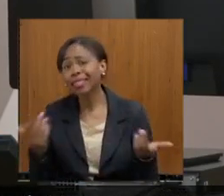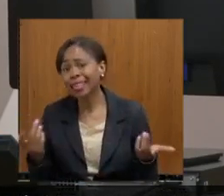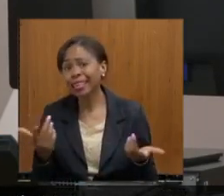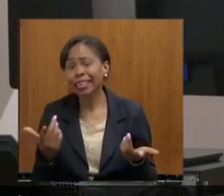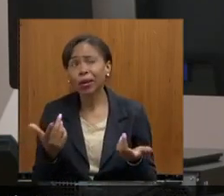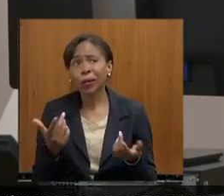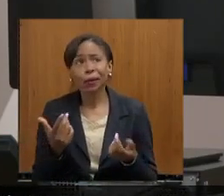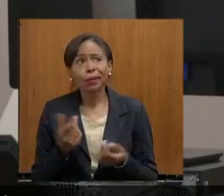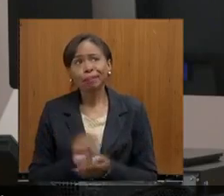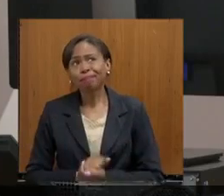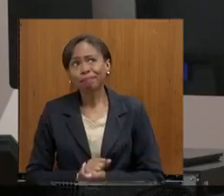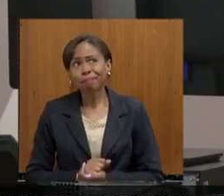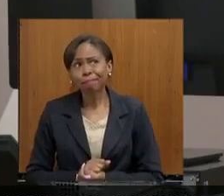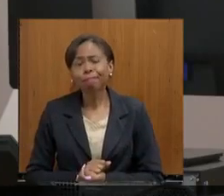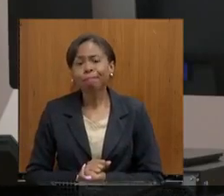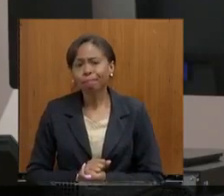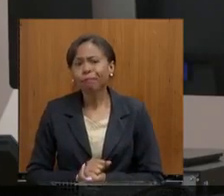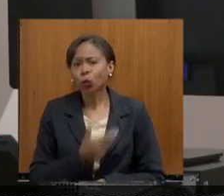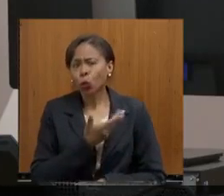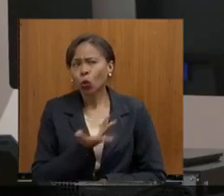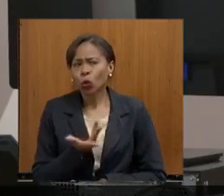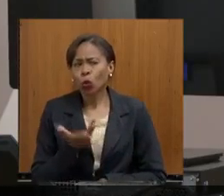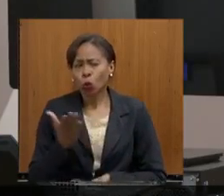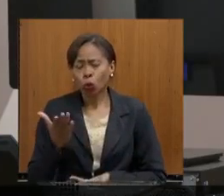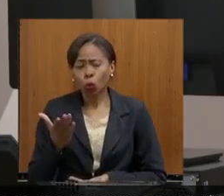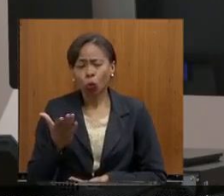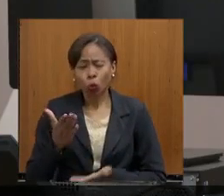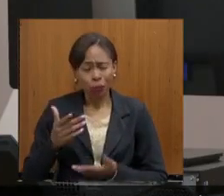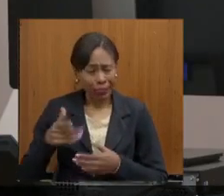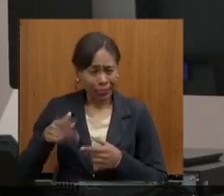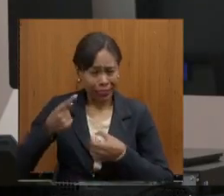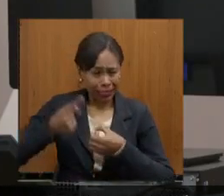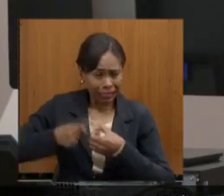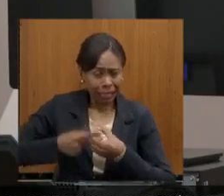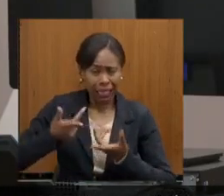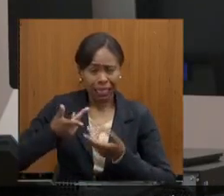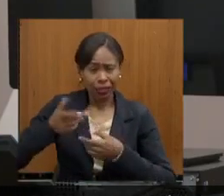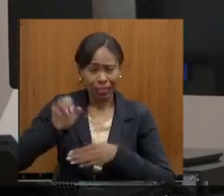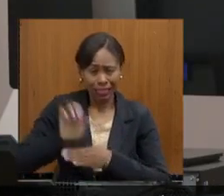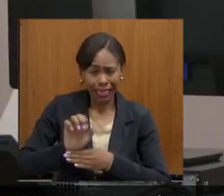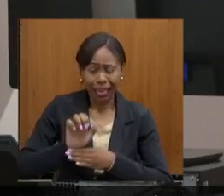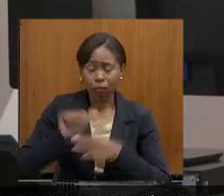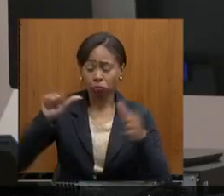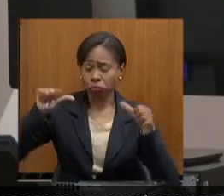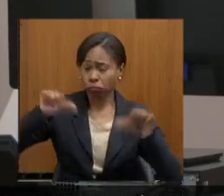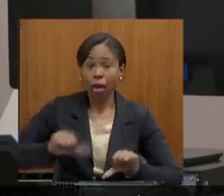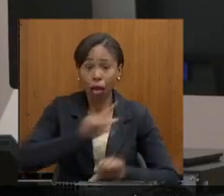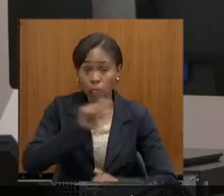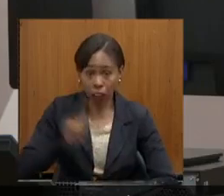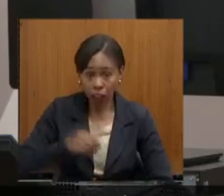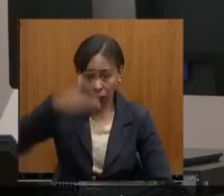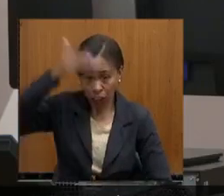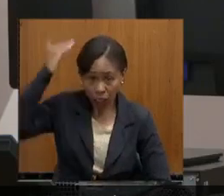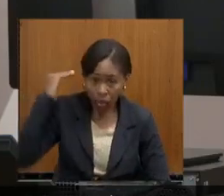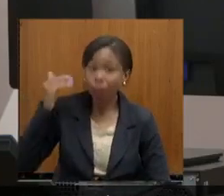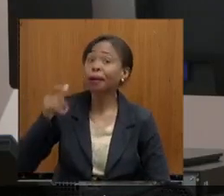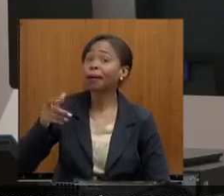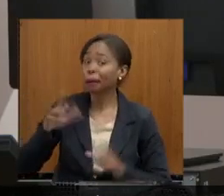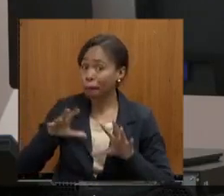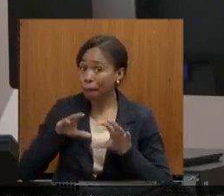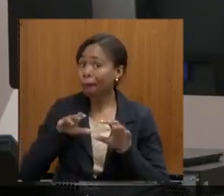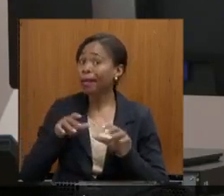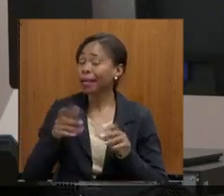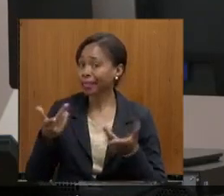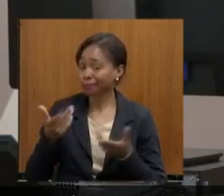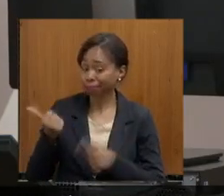igual o governador Romeu Zema pegou é muito difícil em todos os sentidos meu nobre meu ídolo Deputado